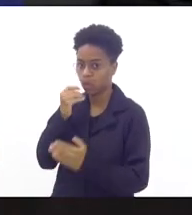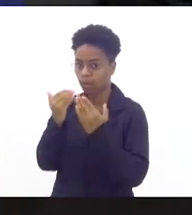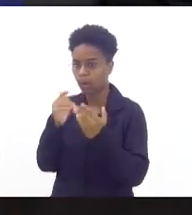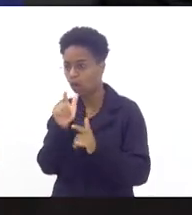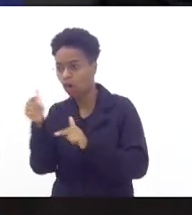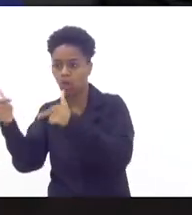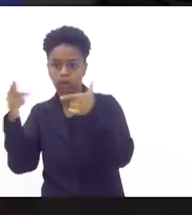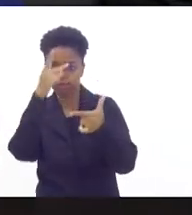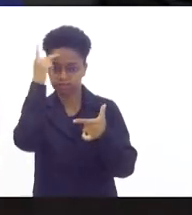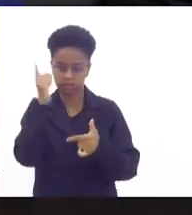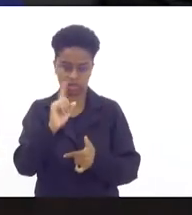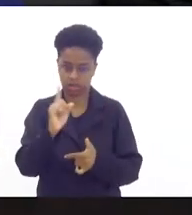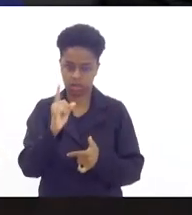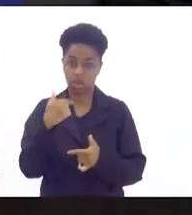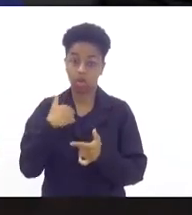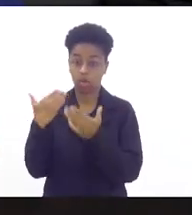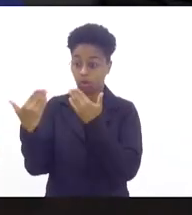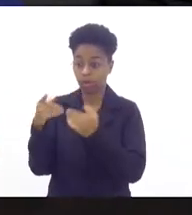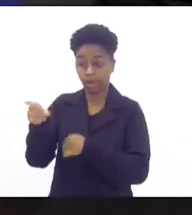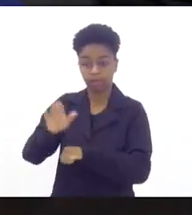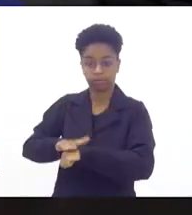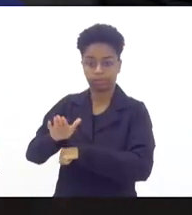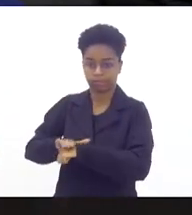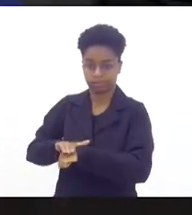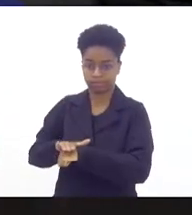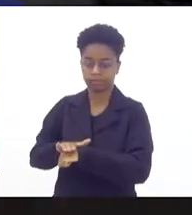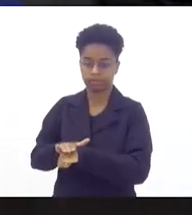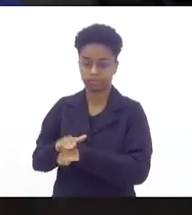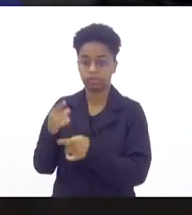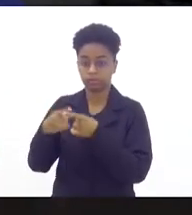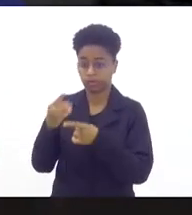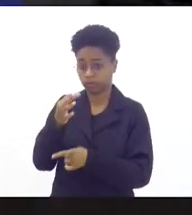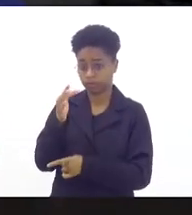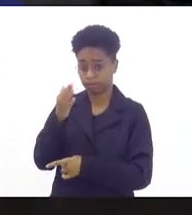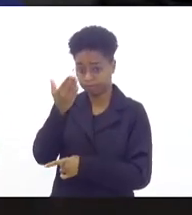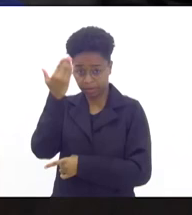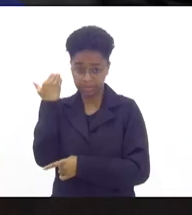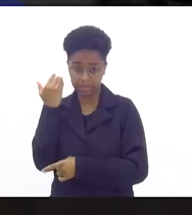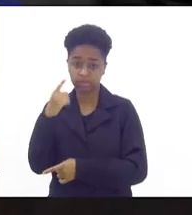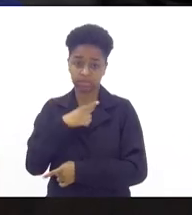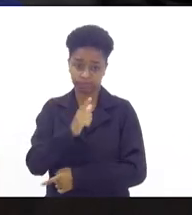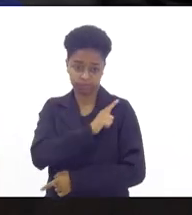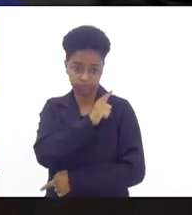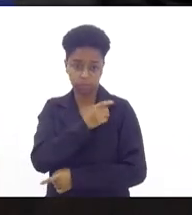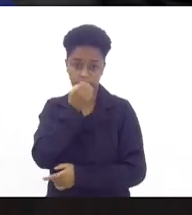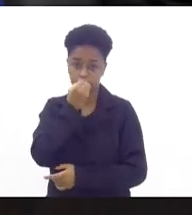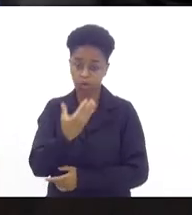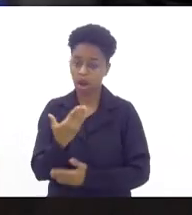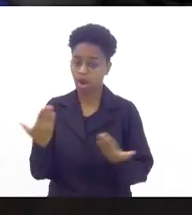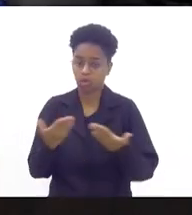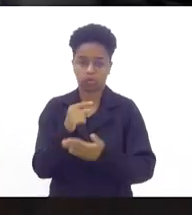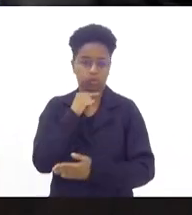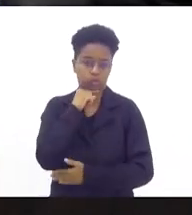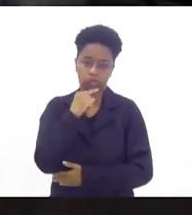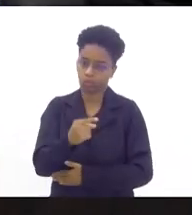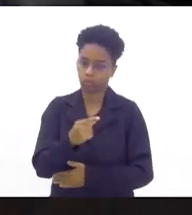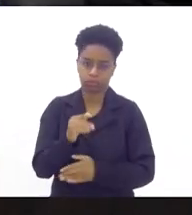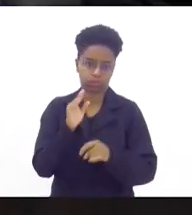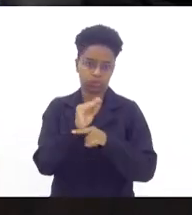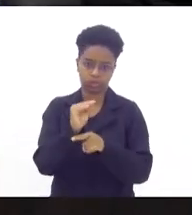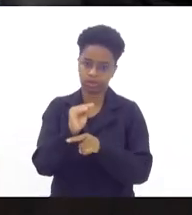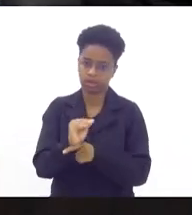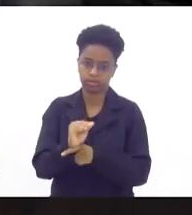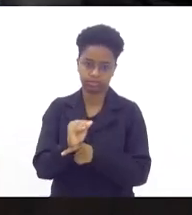ninguém tô comparando Eduardo Paes com ele mesmo que um dia fez uma boa gestão e hoje não consegue cuidar